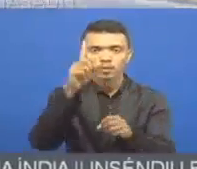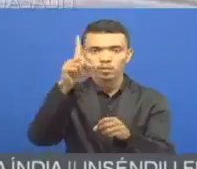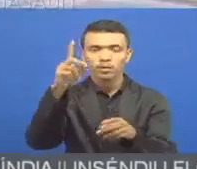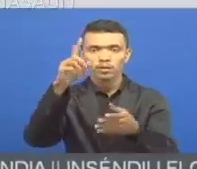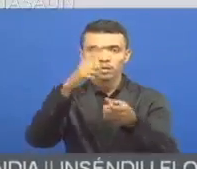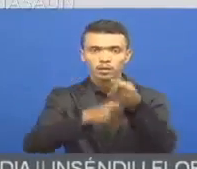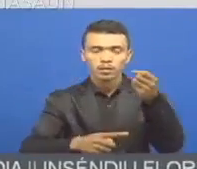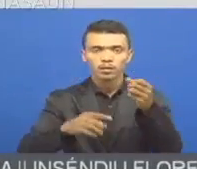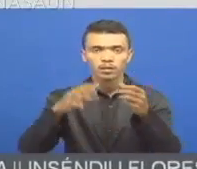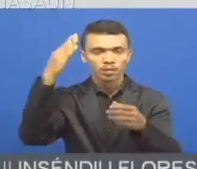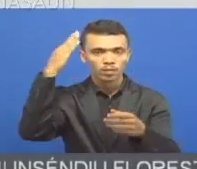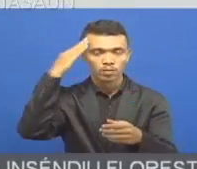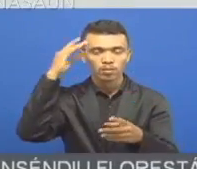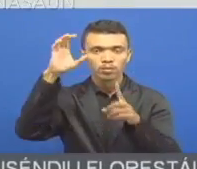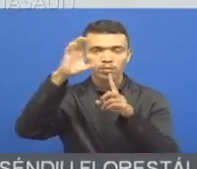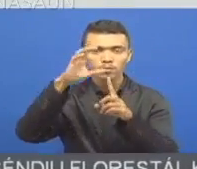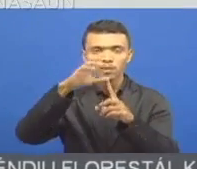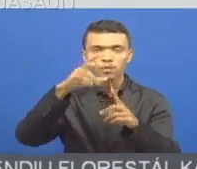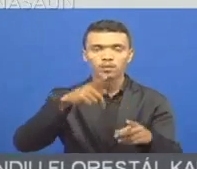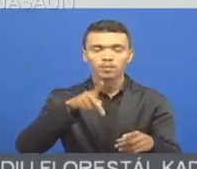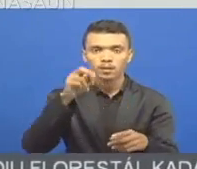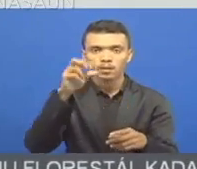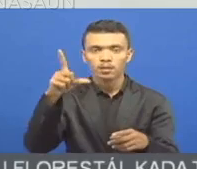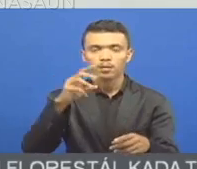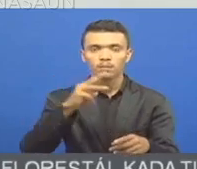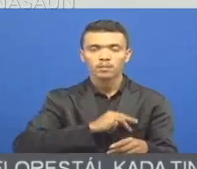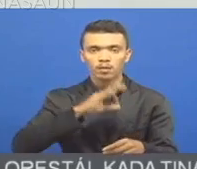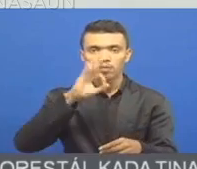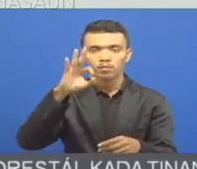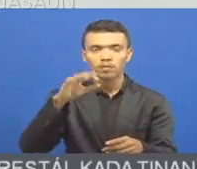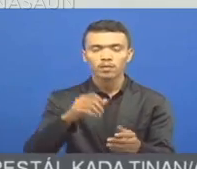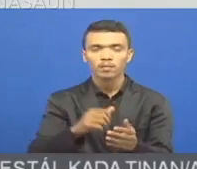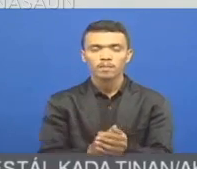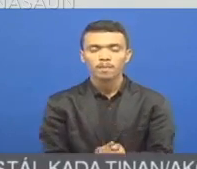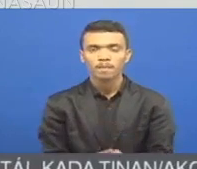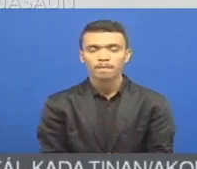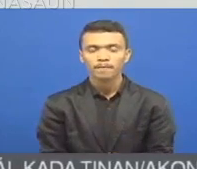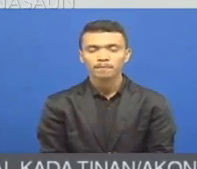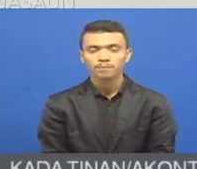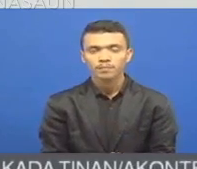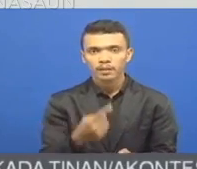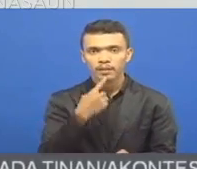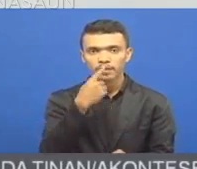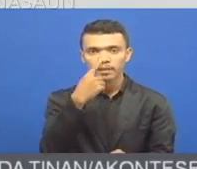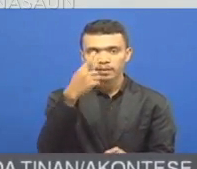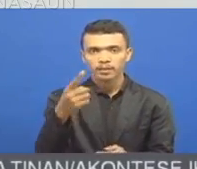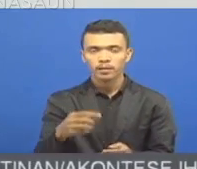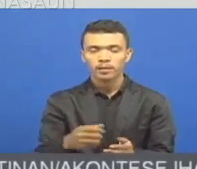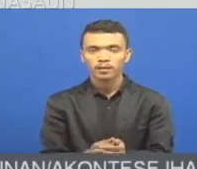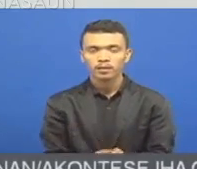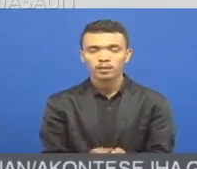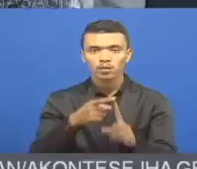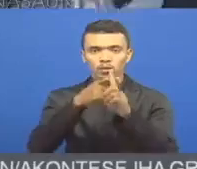ulun. Segundo o comandante Penitelli Manufahi, inspetor chefe polícia Antonino da Costa Fernandes relata,